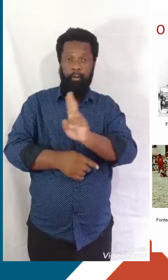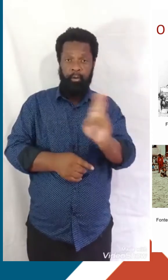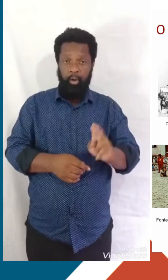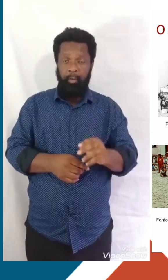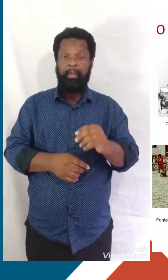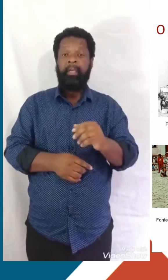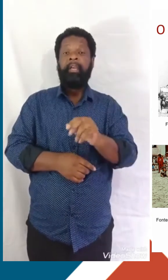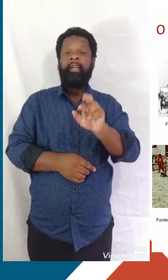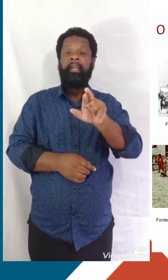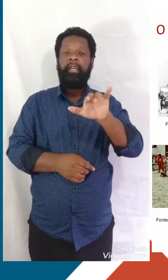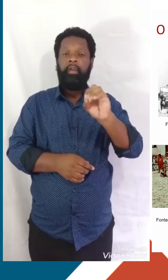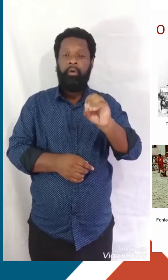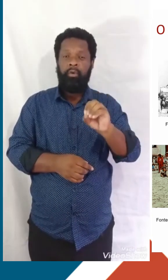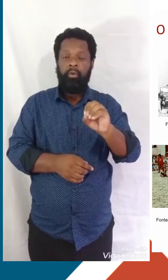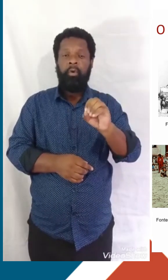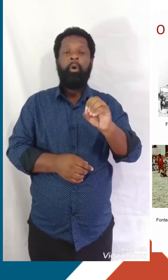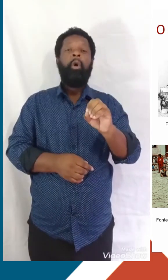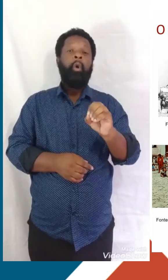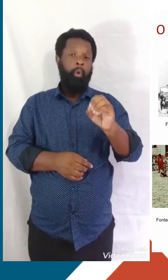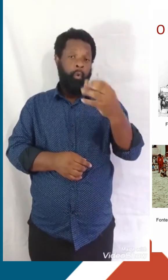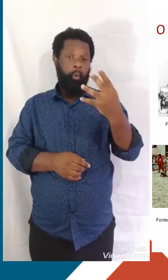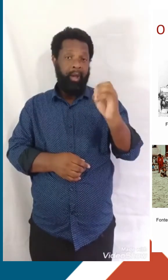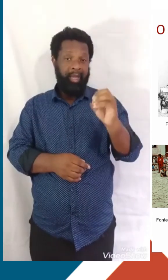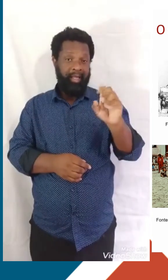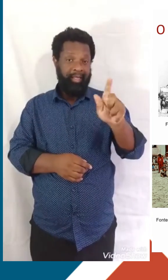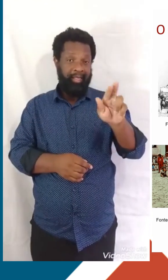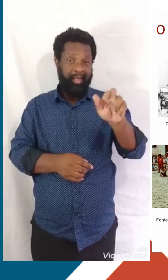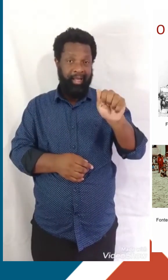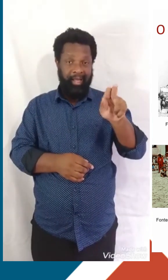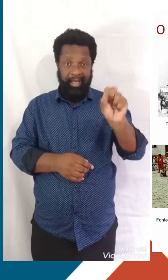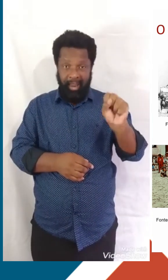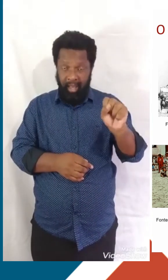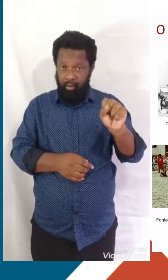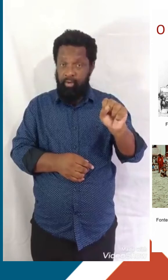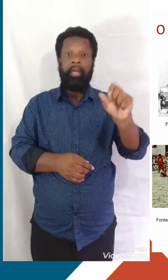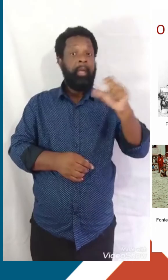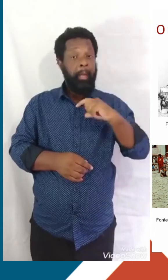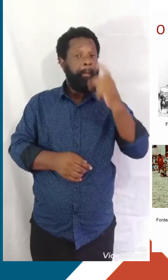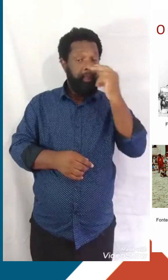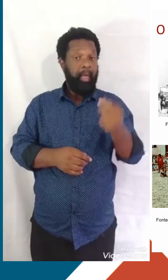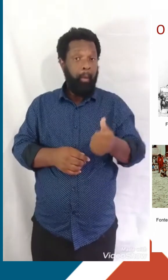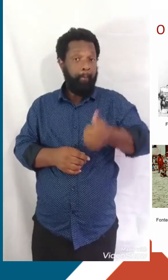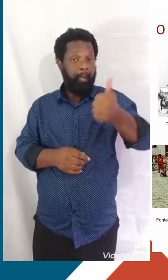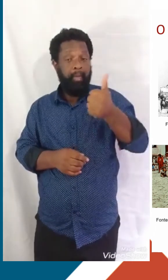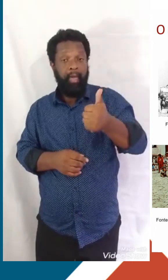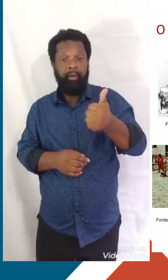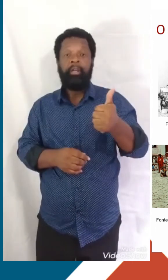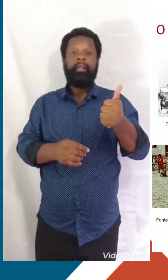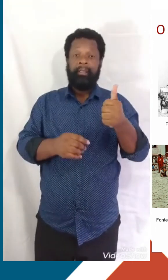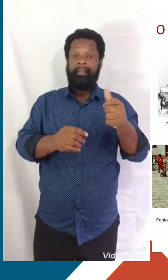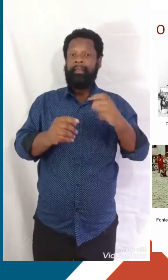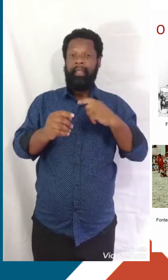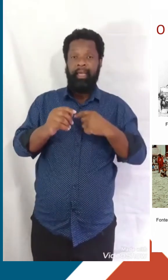estreia em 1955, é considerado o precursor desse movimento, influenciado pelo